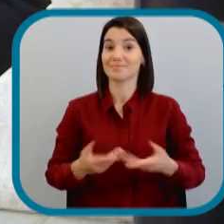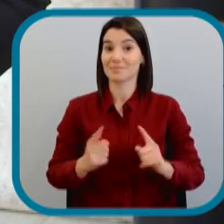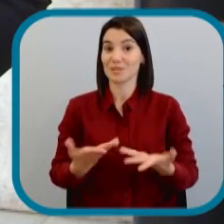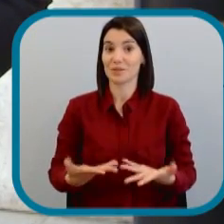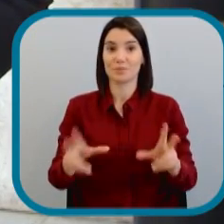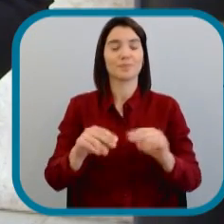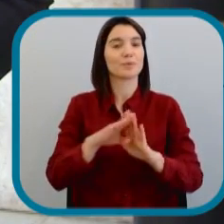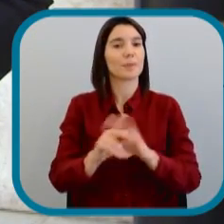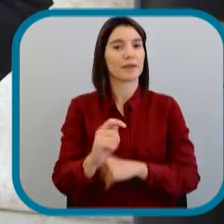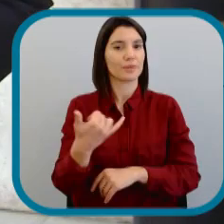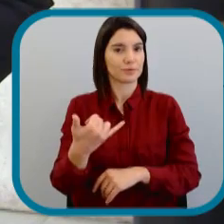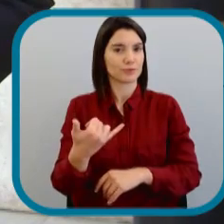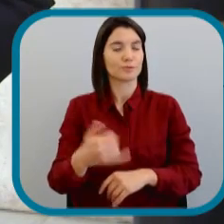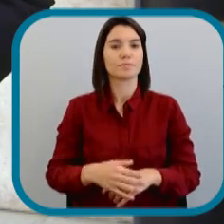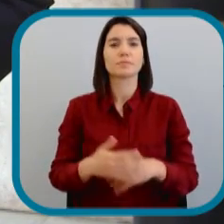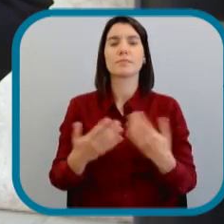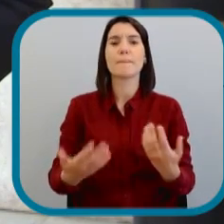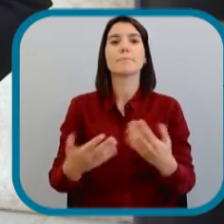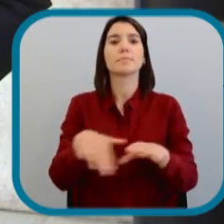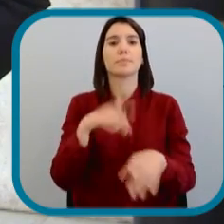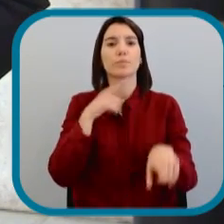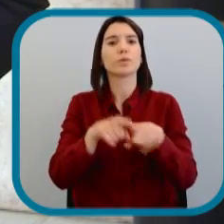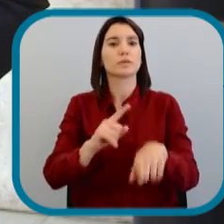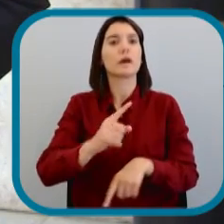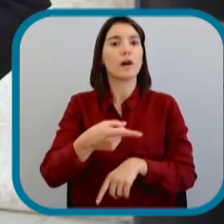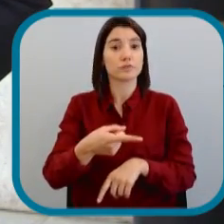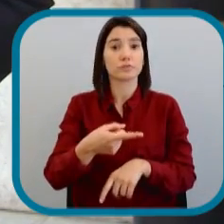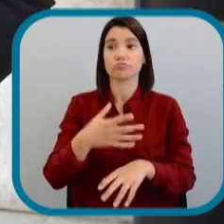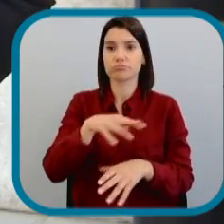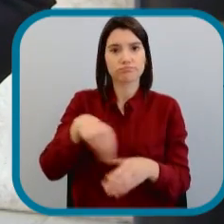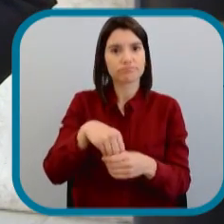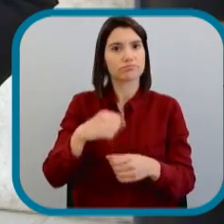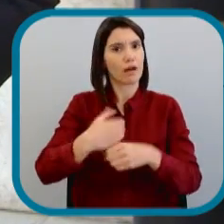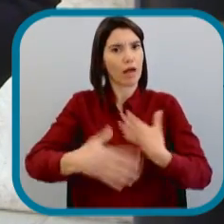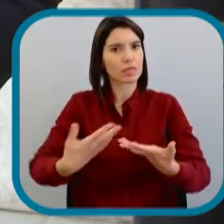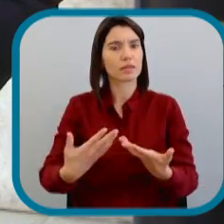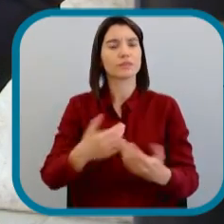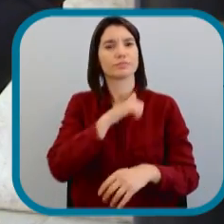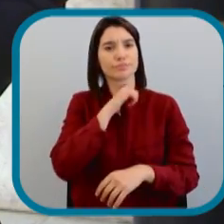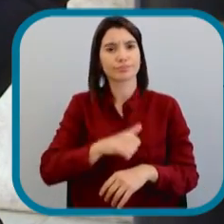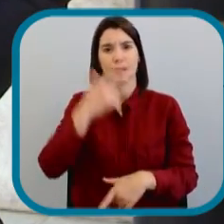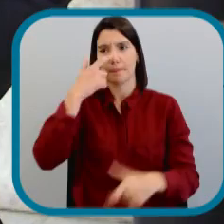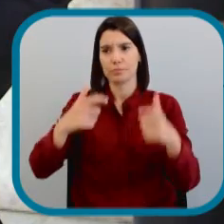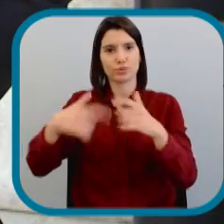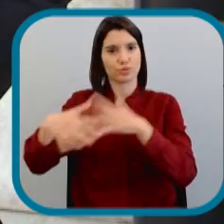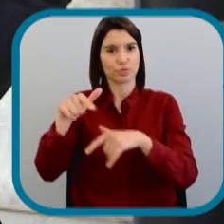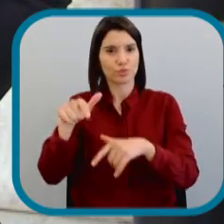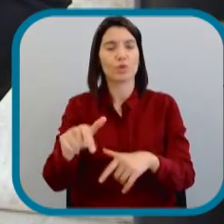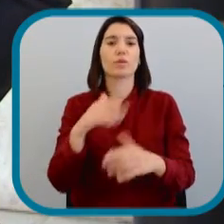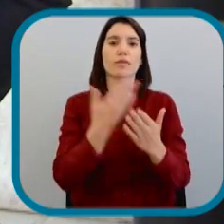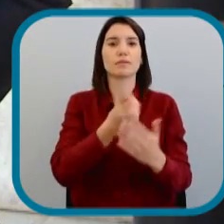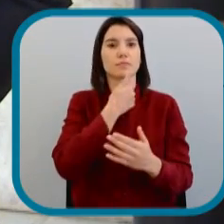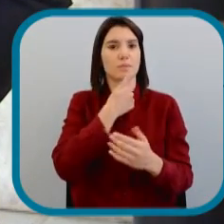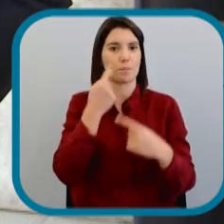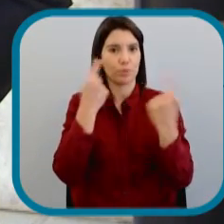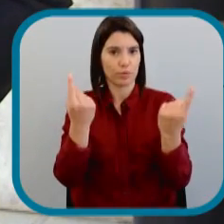Bem-vindos, começa agora um novo episódio do E2. Entende-se por participação política o envolvimento ativo e voluntário dos cidadãos no processo